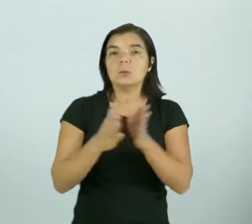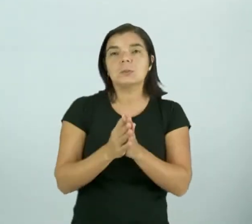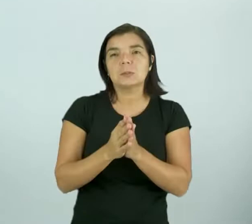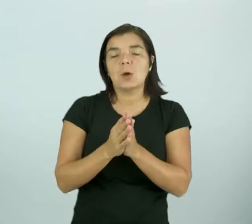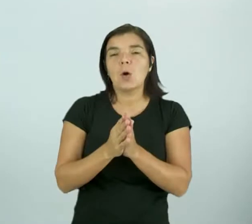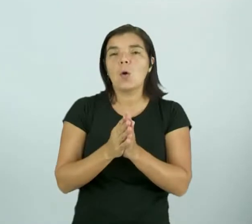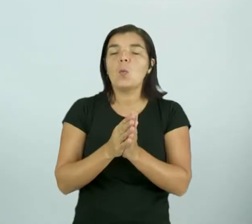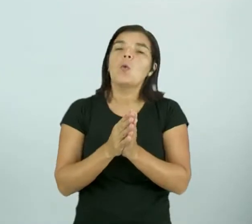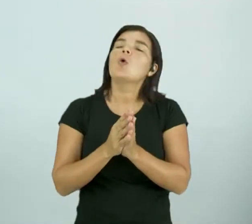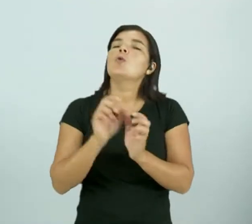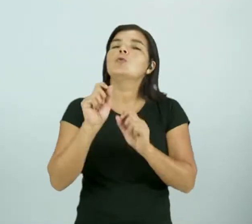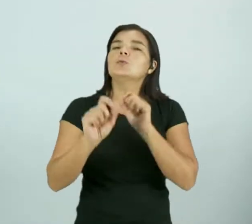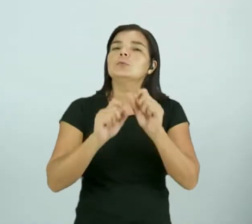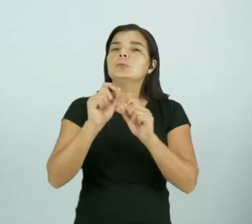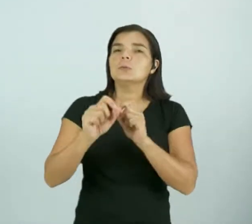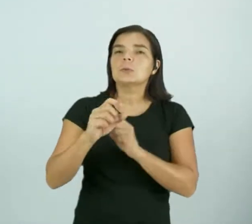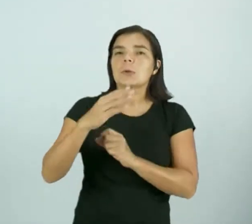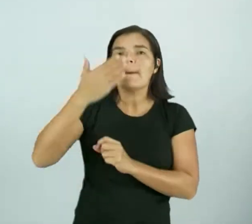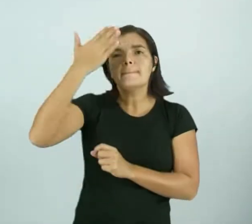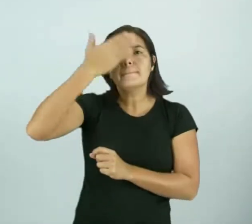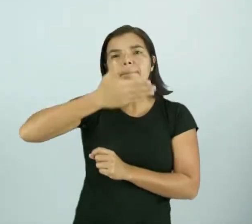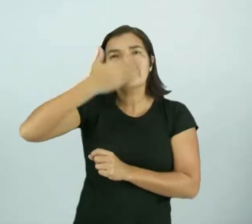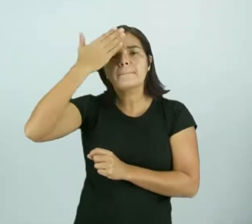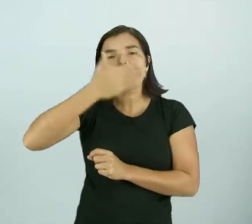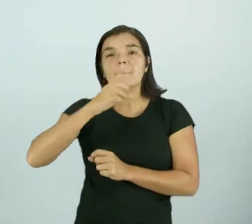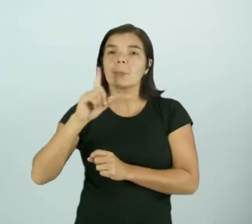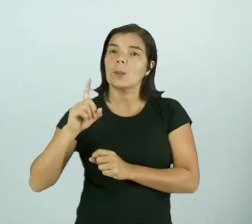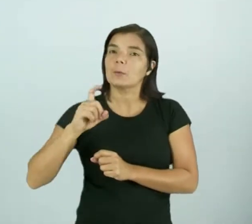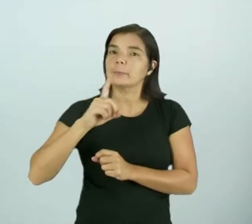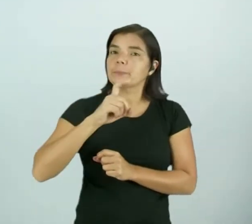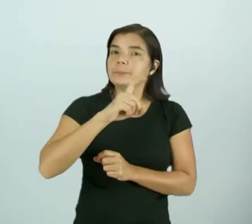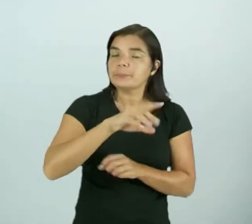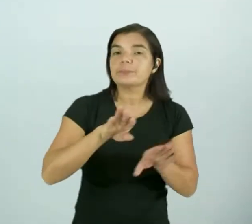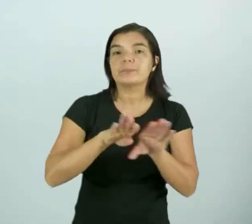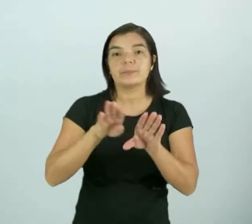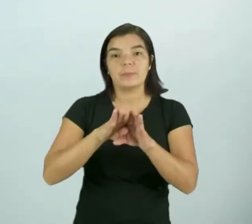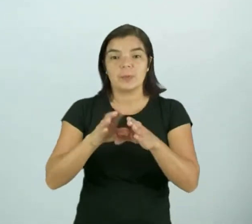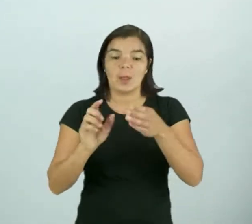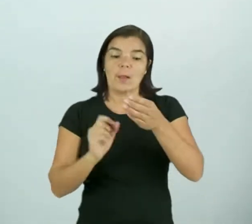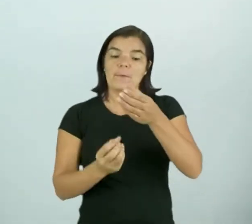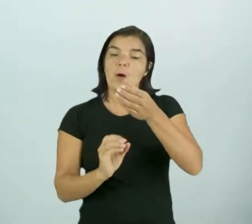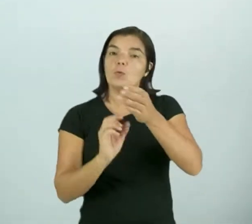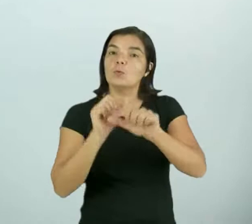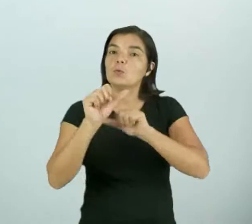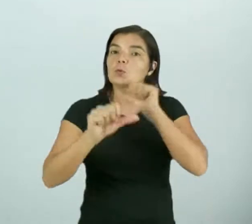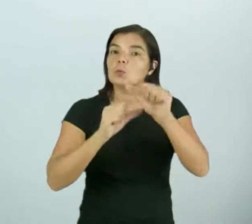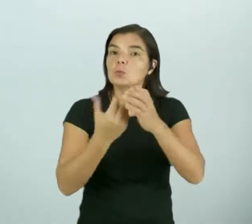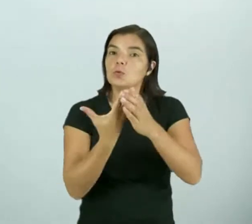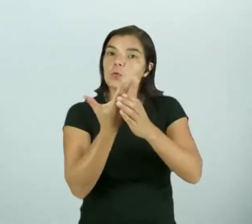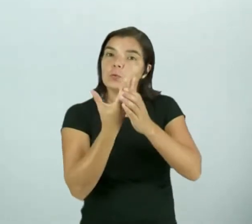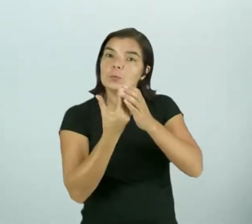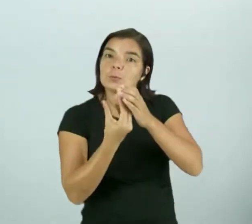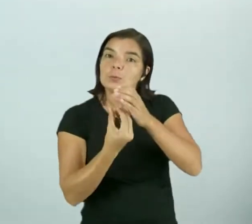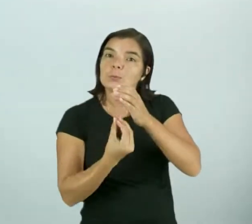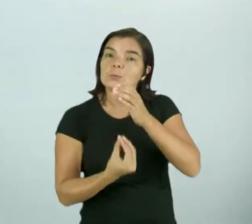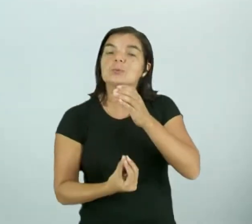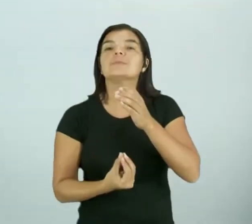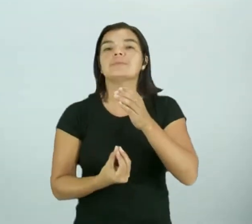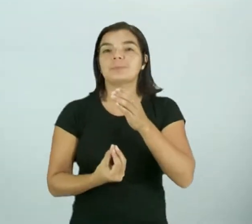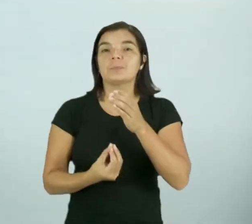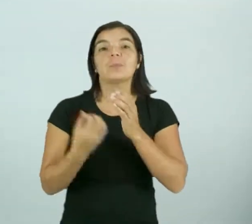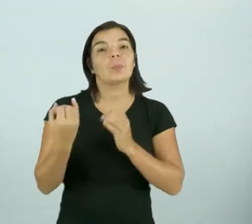elas conseguem capturar pela própria água. Essa água entra pelo ósculo e elas vão fazer um processo de filtragem. O que